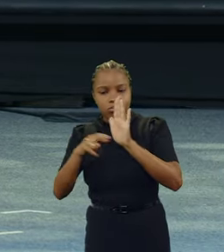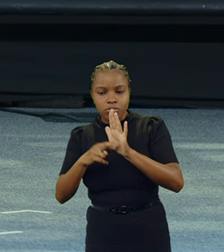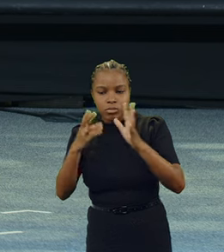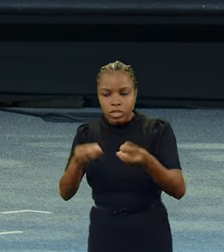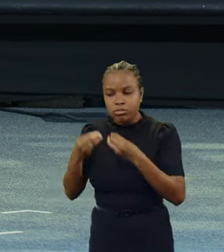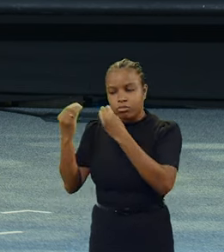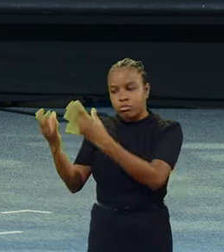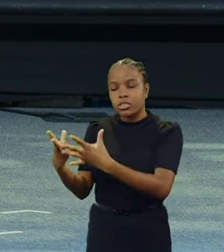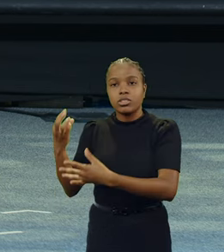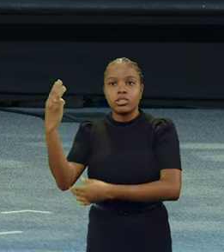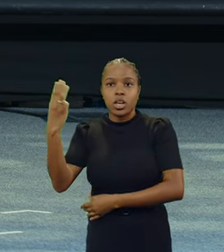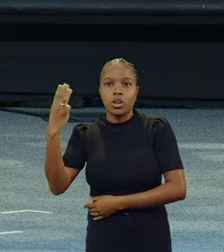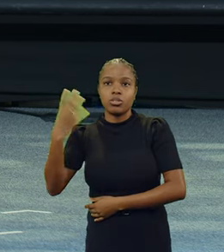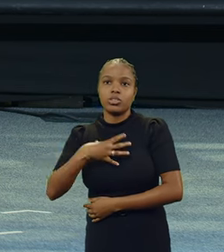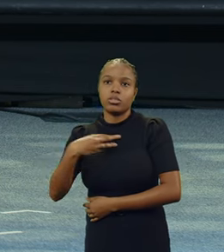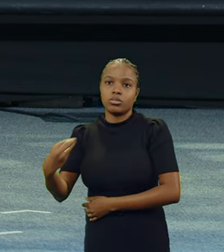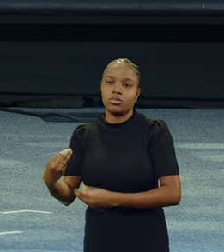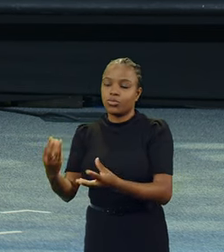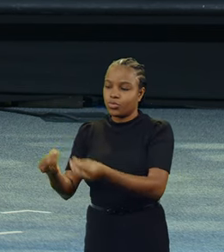seu terceiro filho a ela.